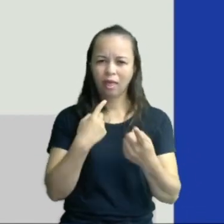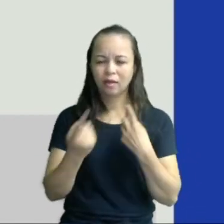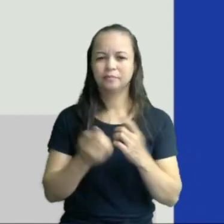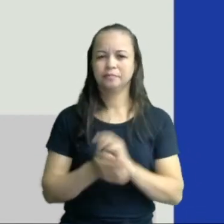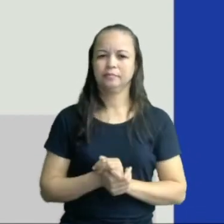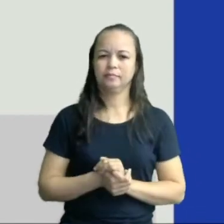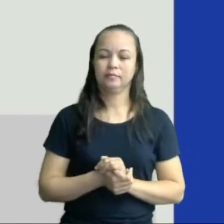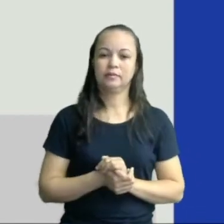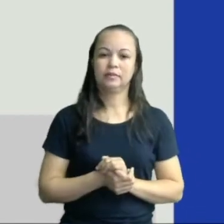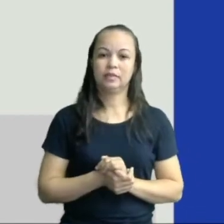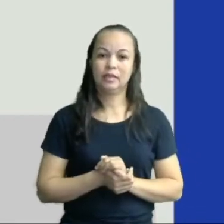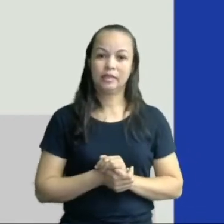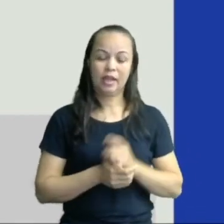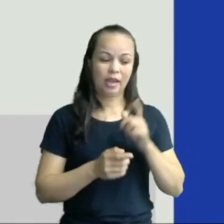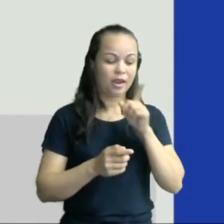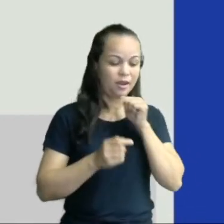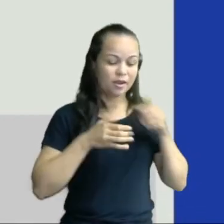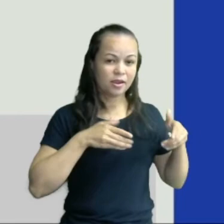rio e muitos prédios,